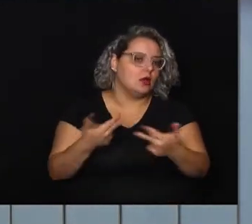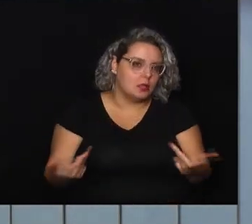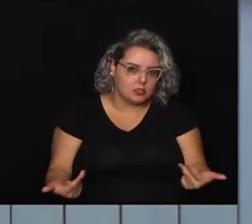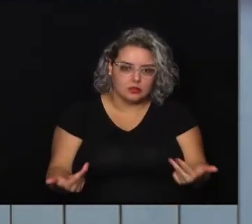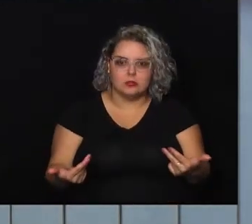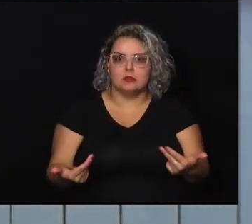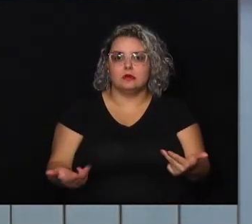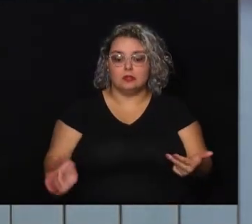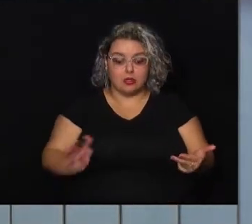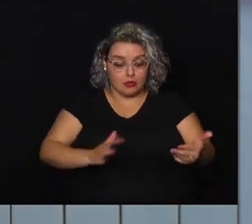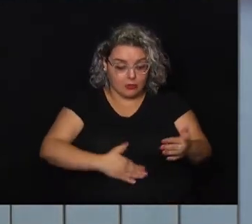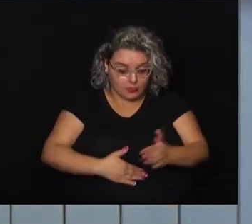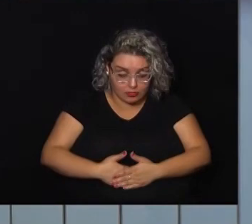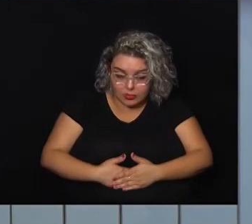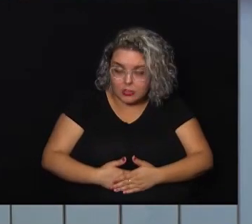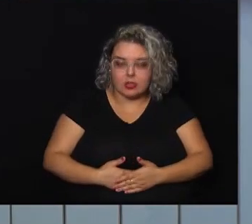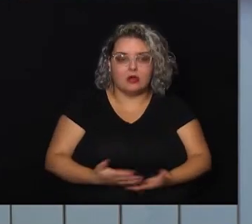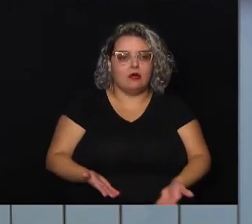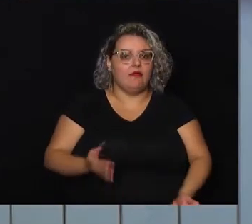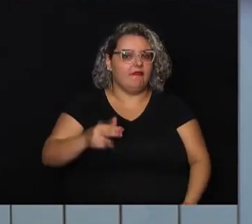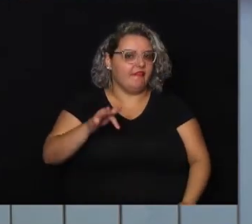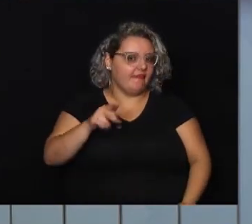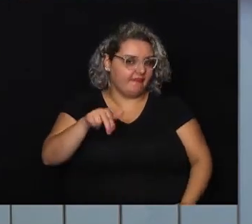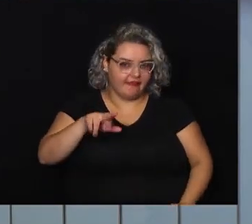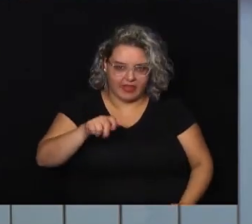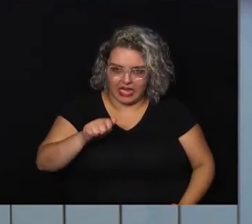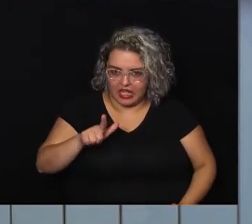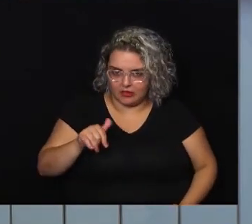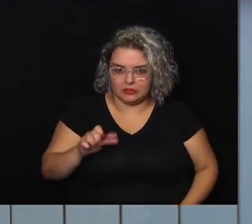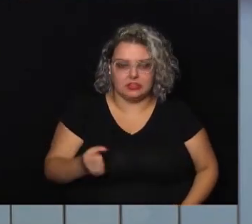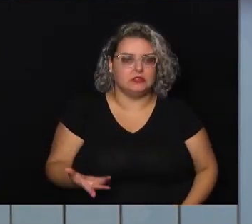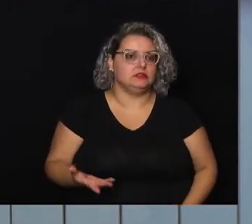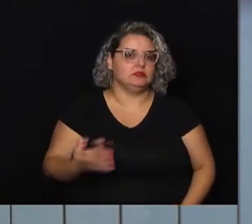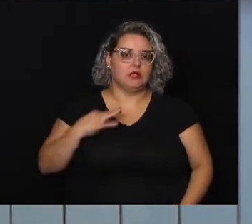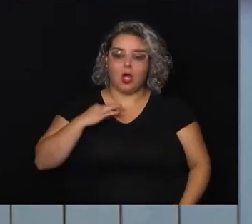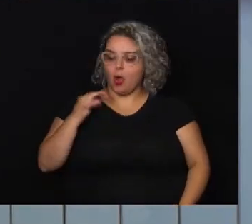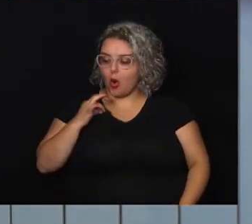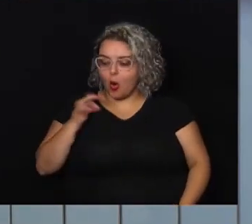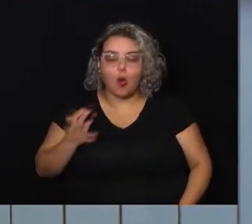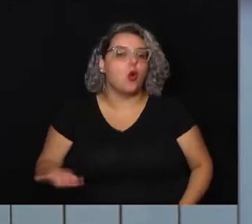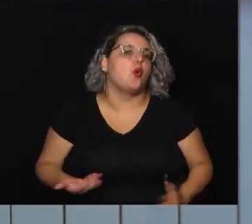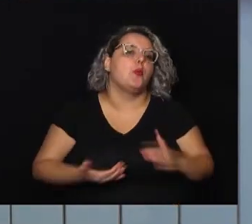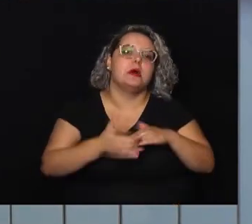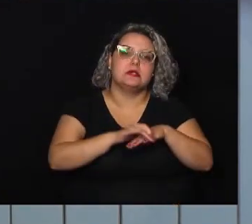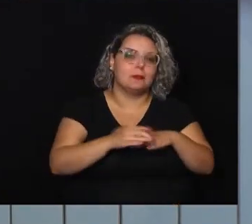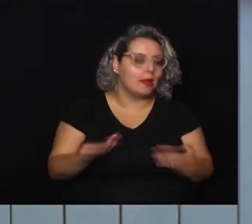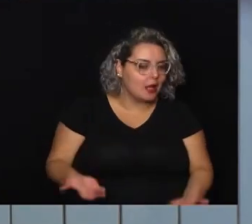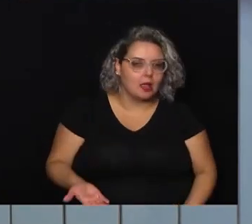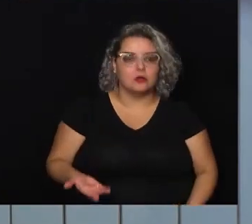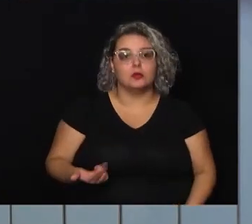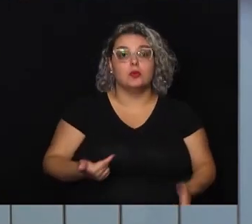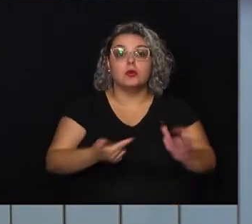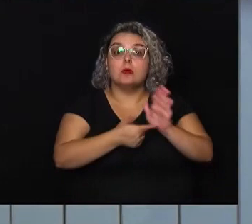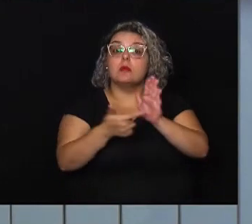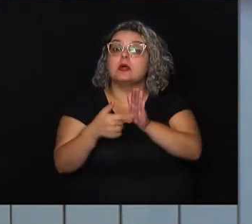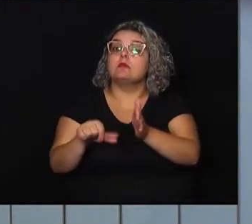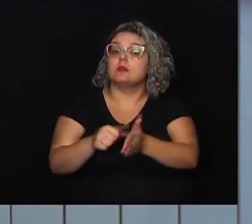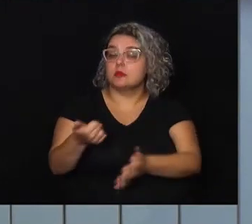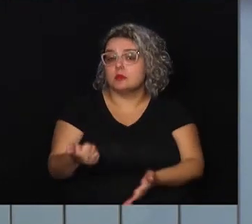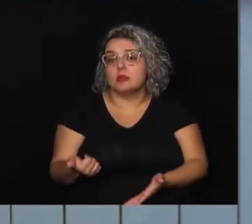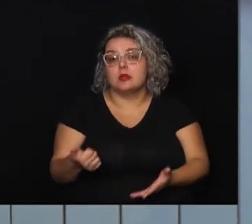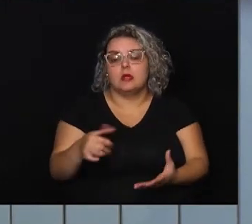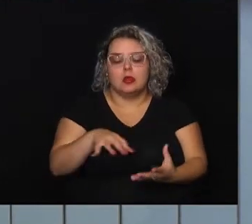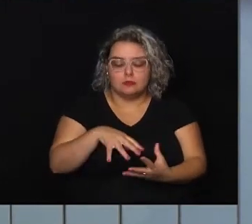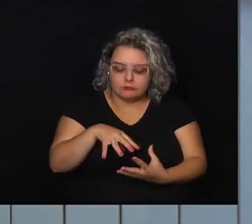alimentos, fraldas, peças de vestiário, roupas, né? O que mostra, primeiro, assim, o espírito